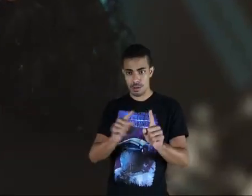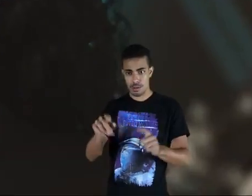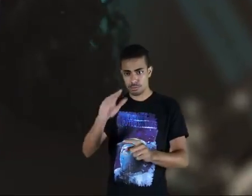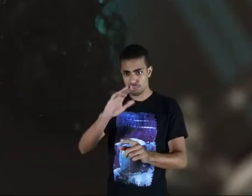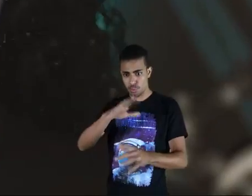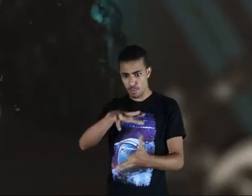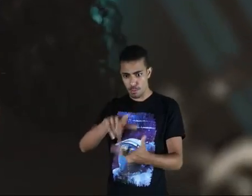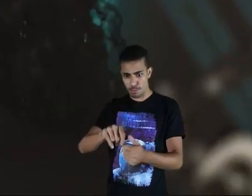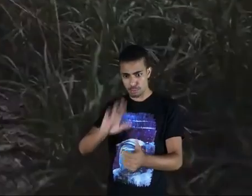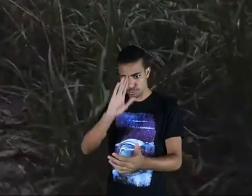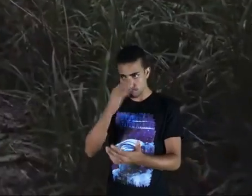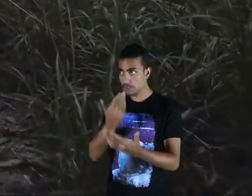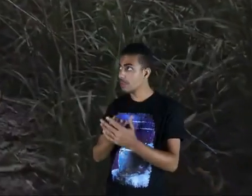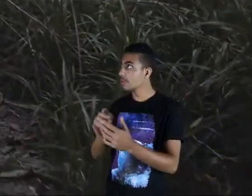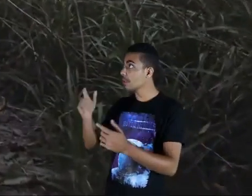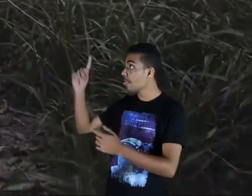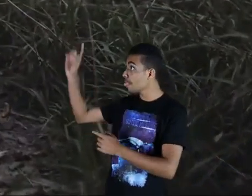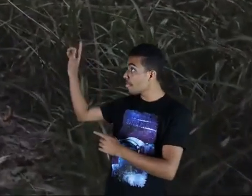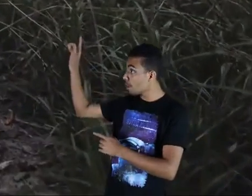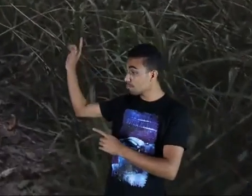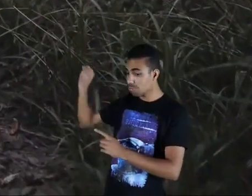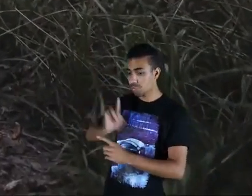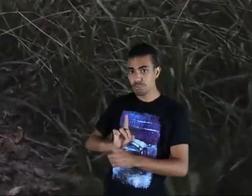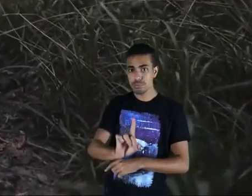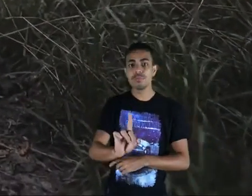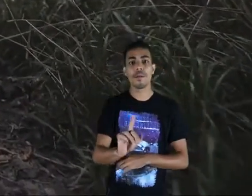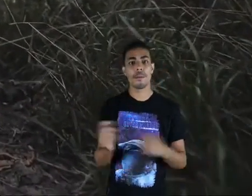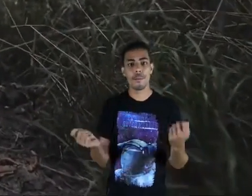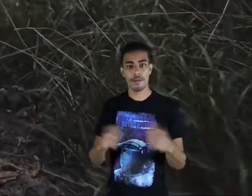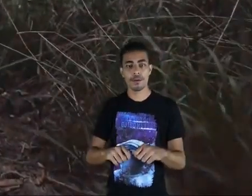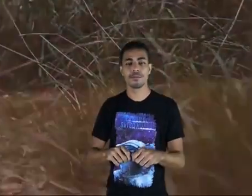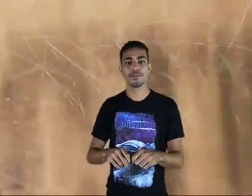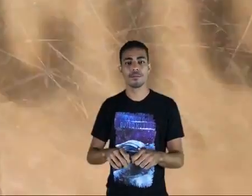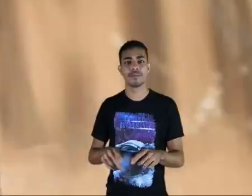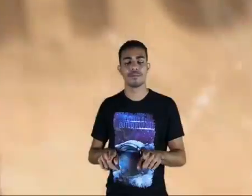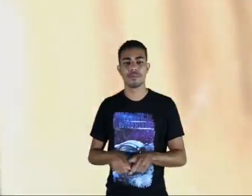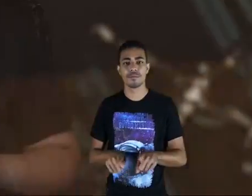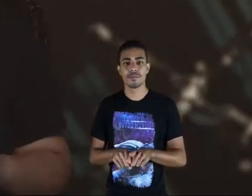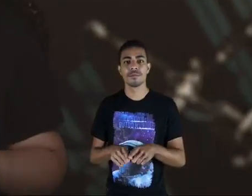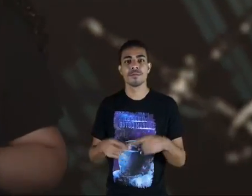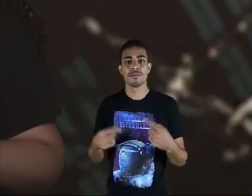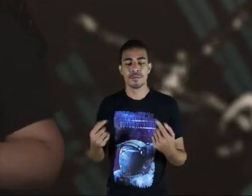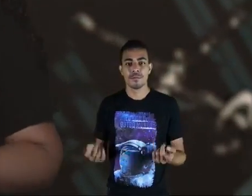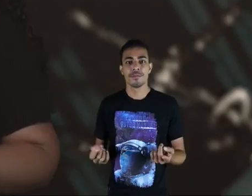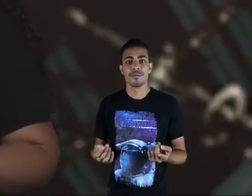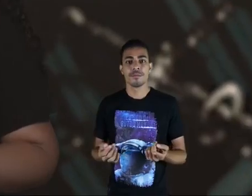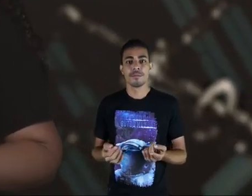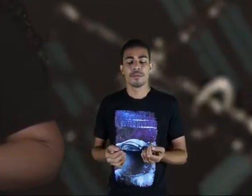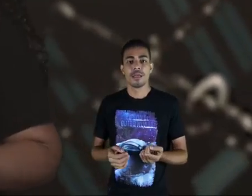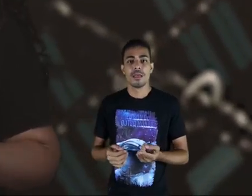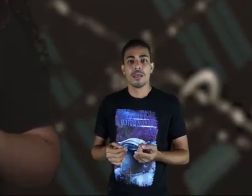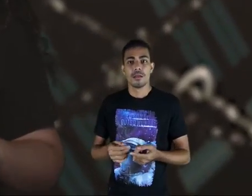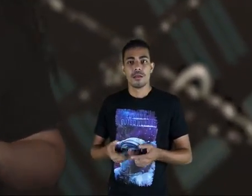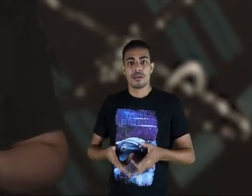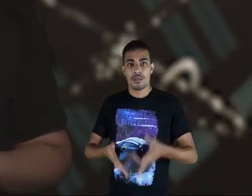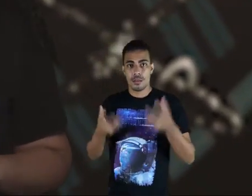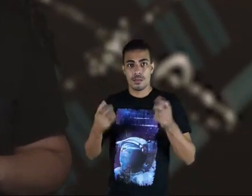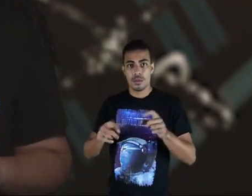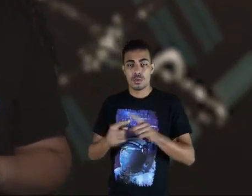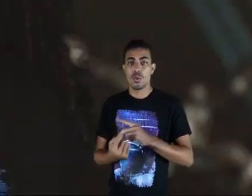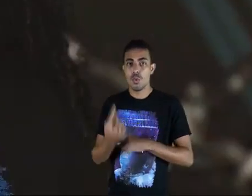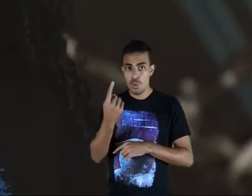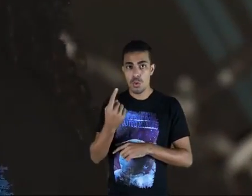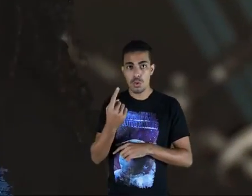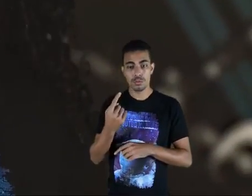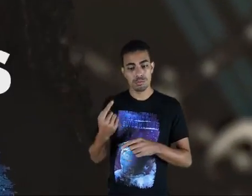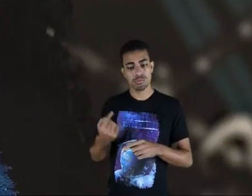creia que Tu me enviaste. Dê-lhes a glória que Tu me deste, para que eles sejam um, assim como nós somos